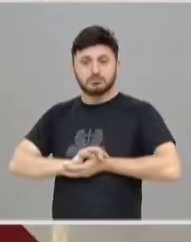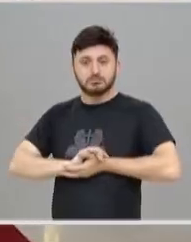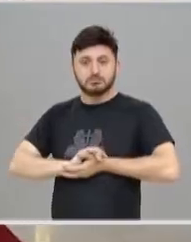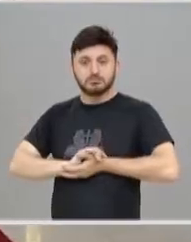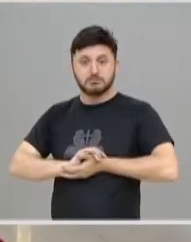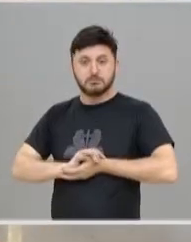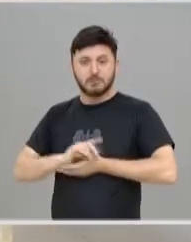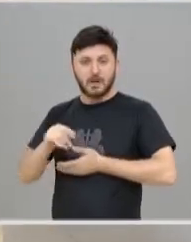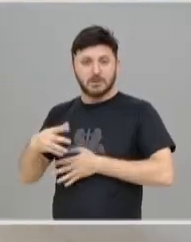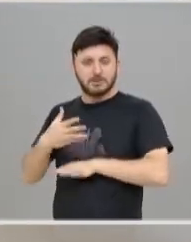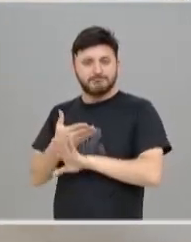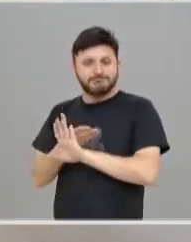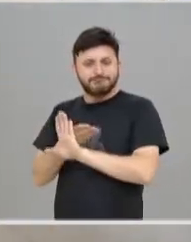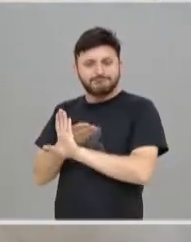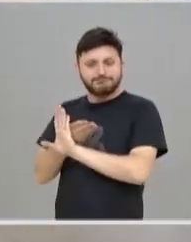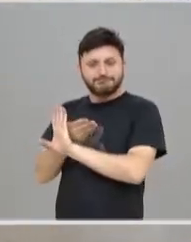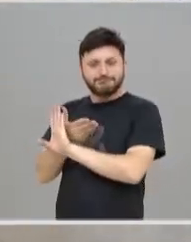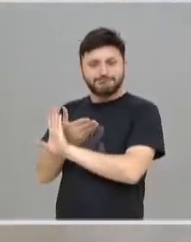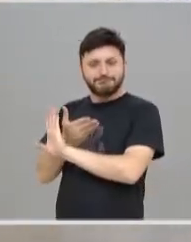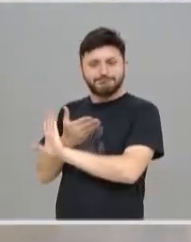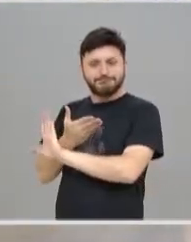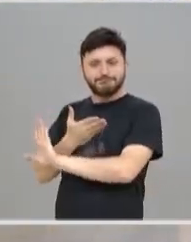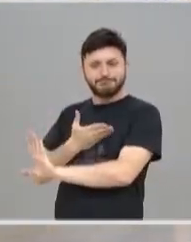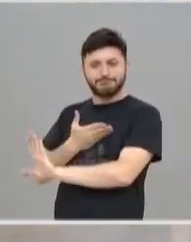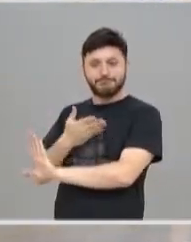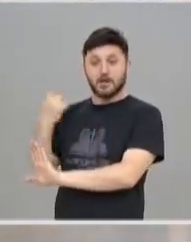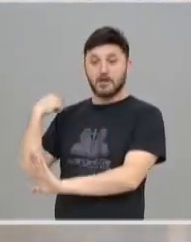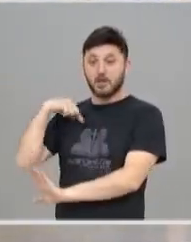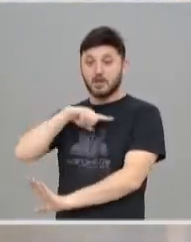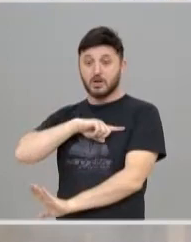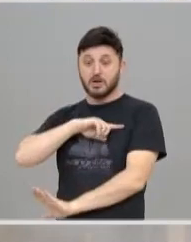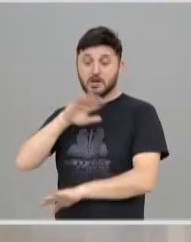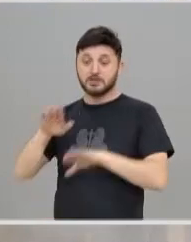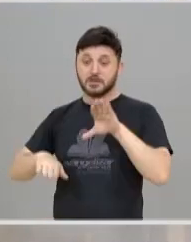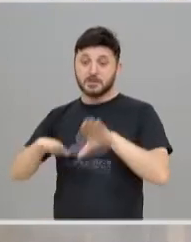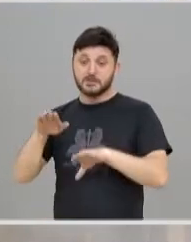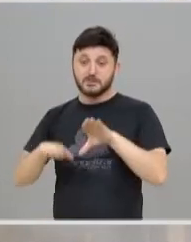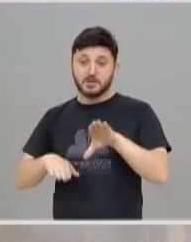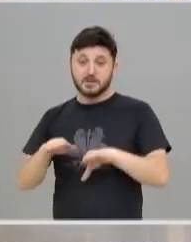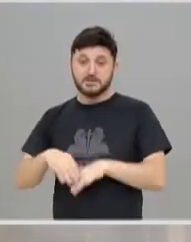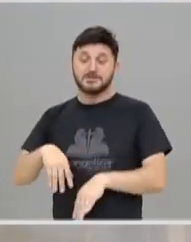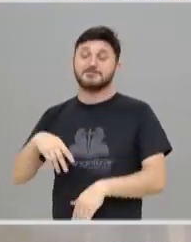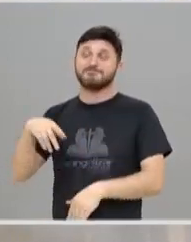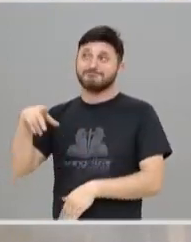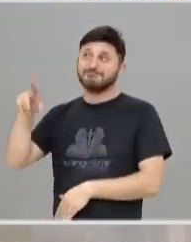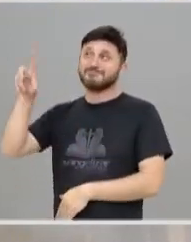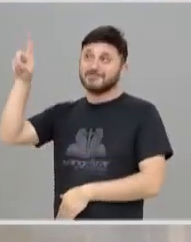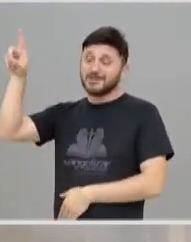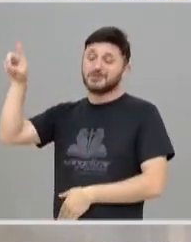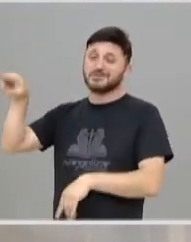Essa ausência, a gente deve a Deus.